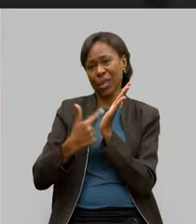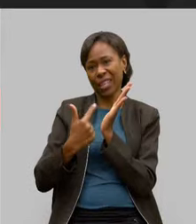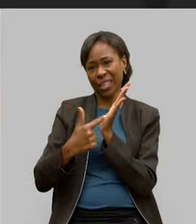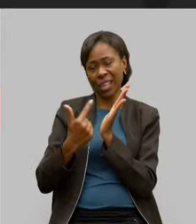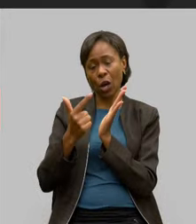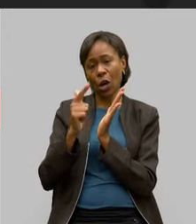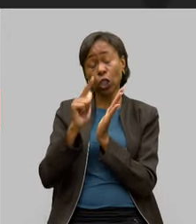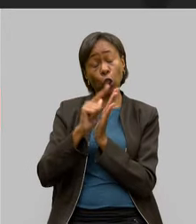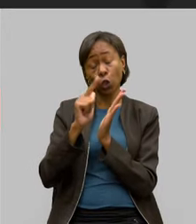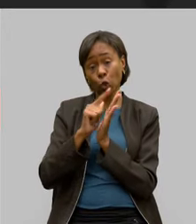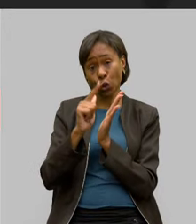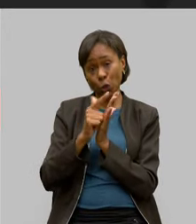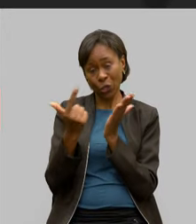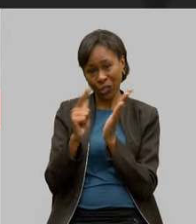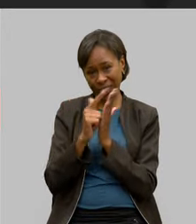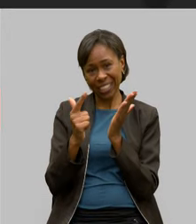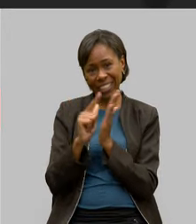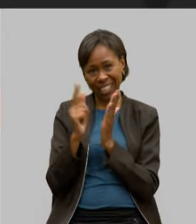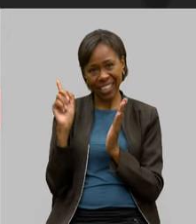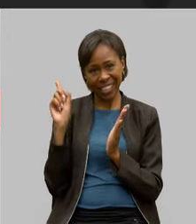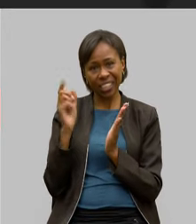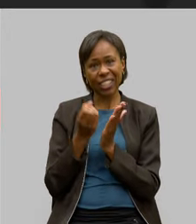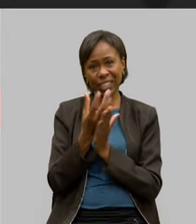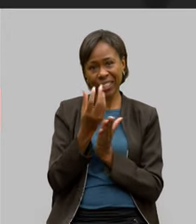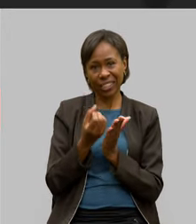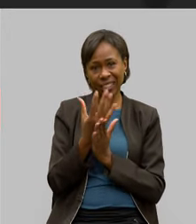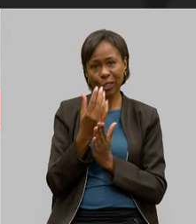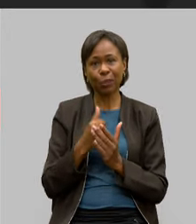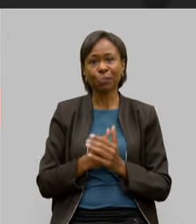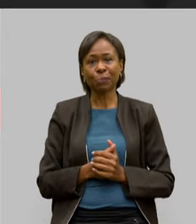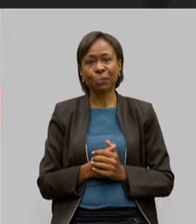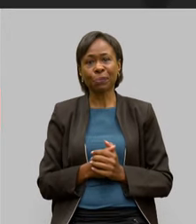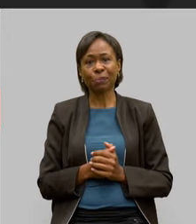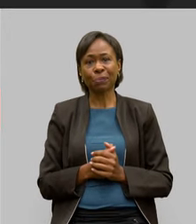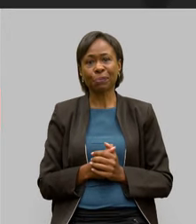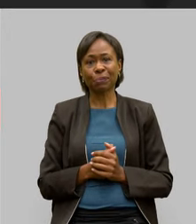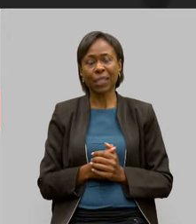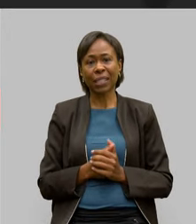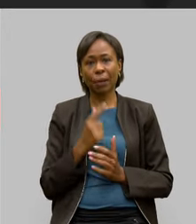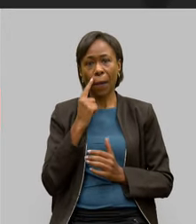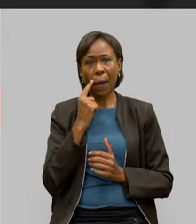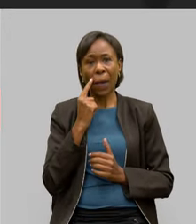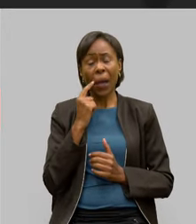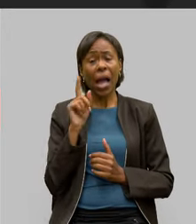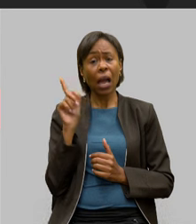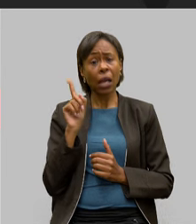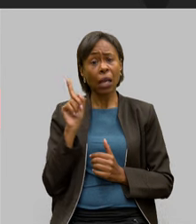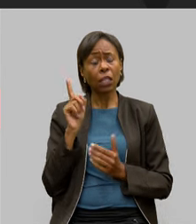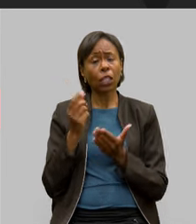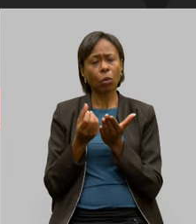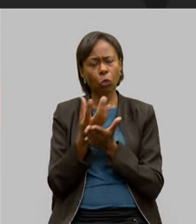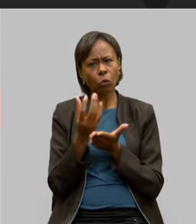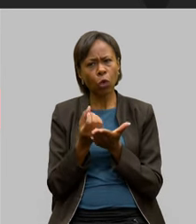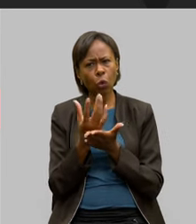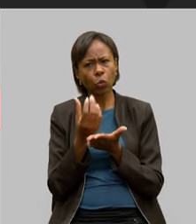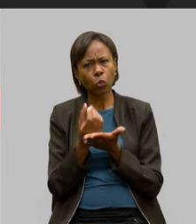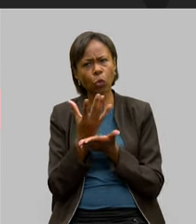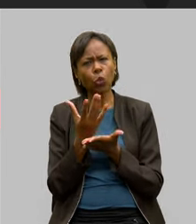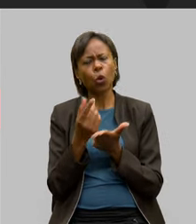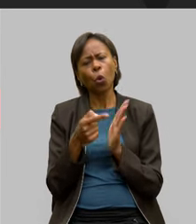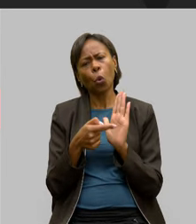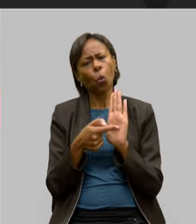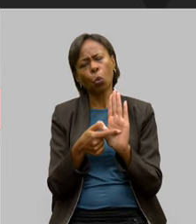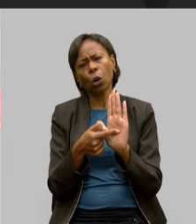o meu amigo Ricardo tabai né lá em São Paulo e É pelo cbd é um boletim que a gente traz eh O que que tem no